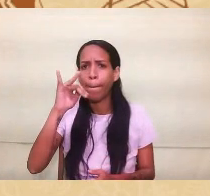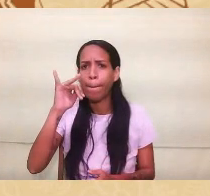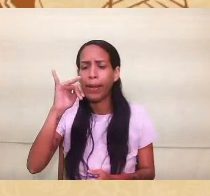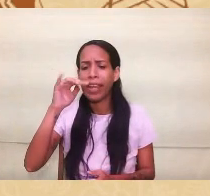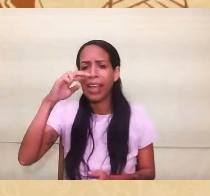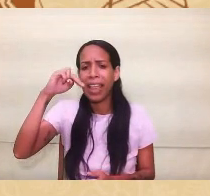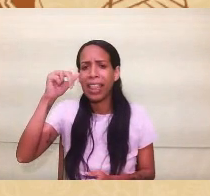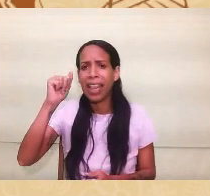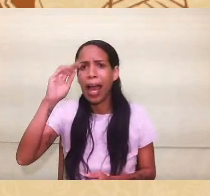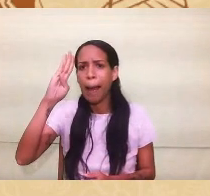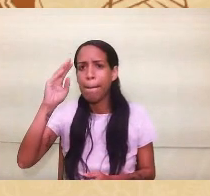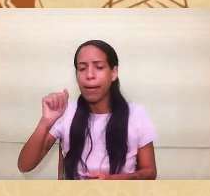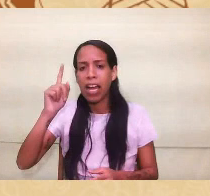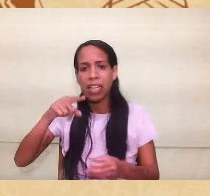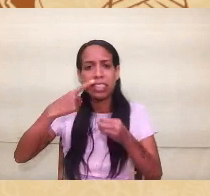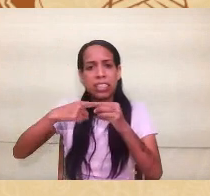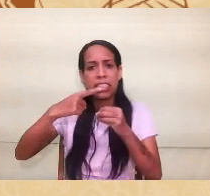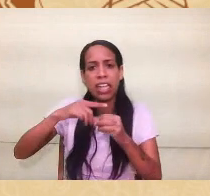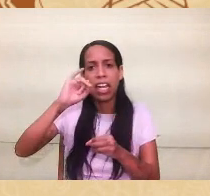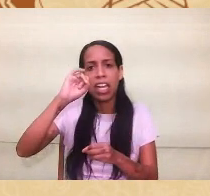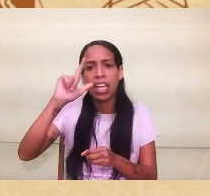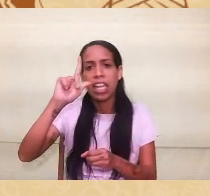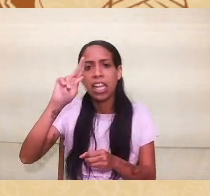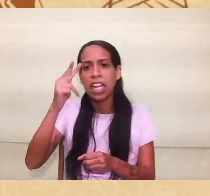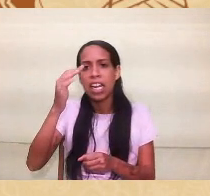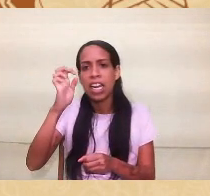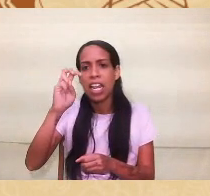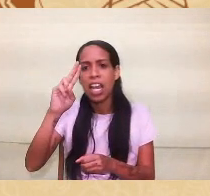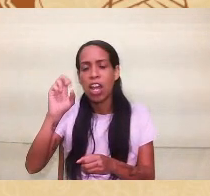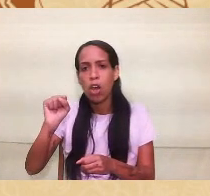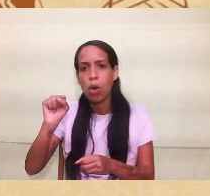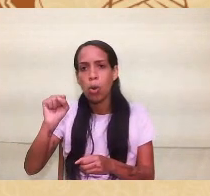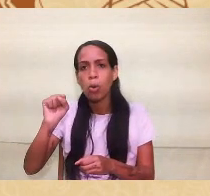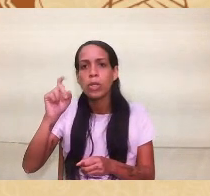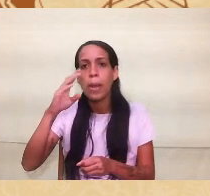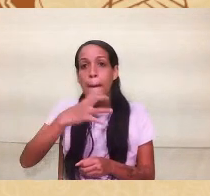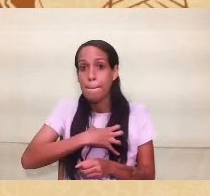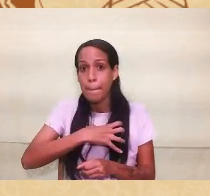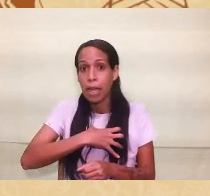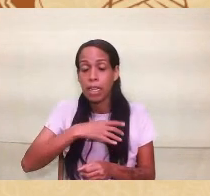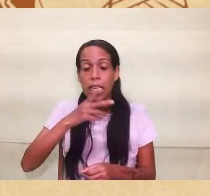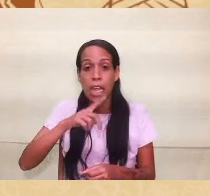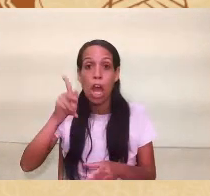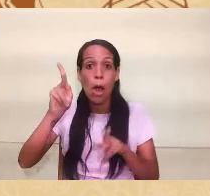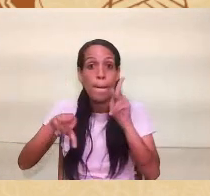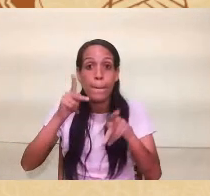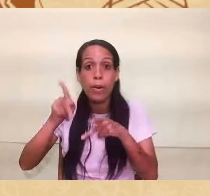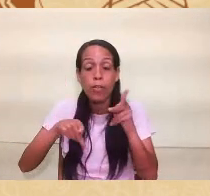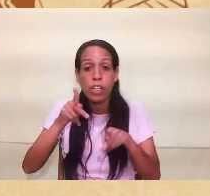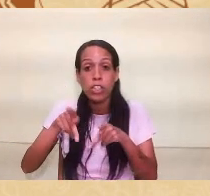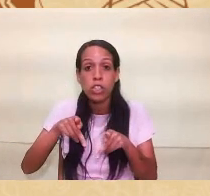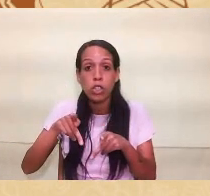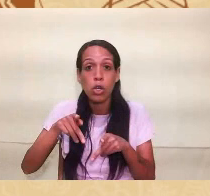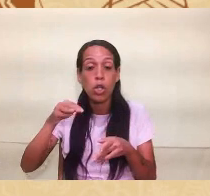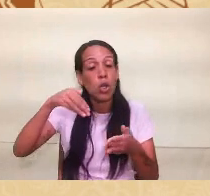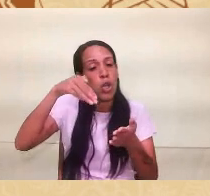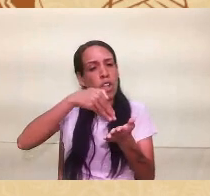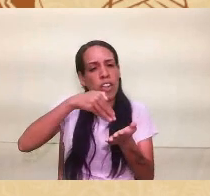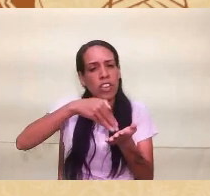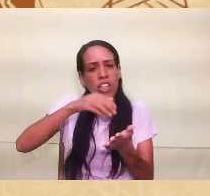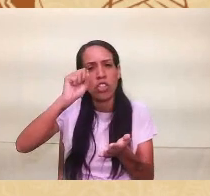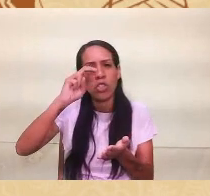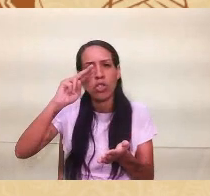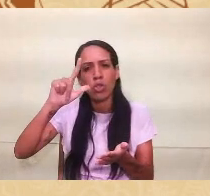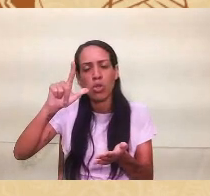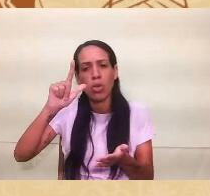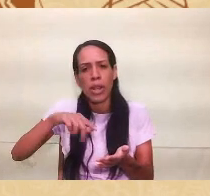Bahia. O Kazé é professor da Universidade Estadual de Santa Cruz e da Universidade Federal do Sul da Bahia.